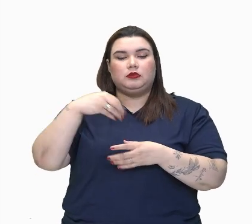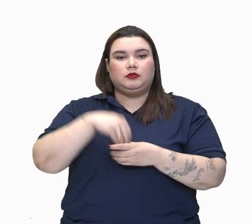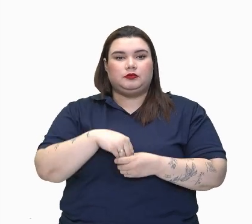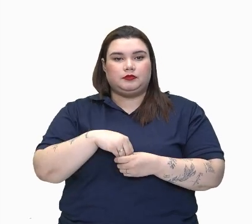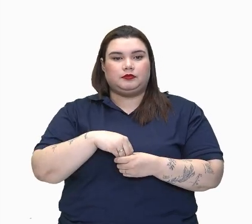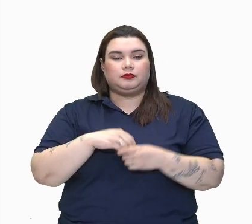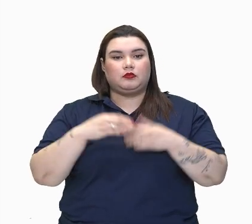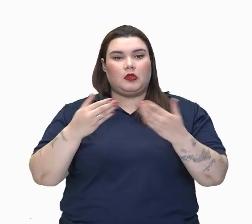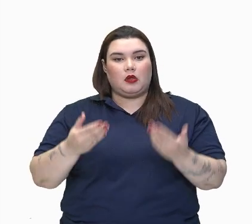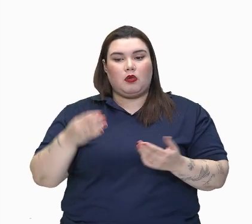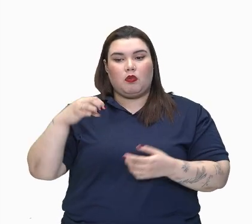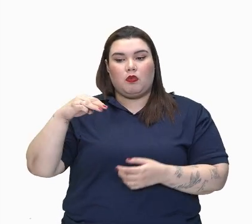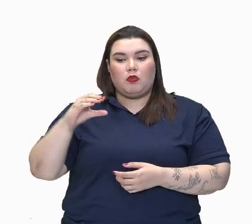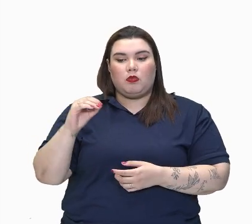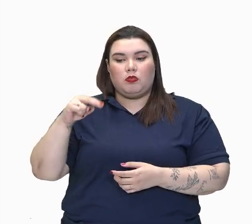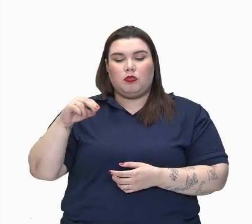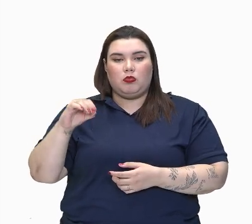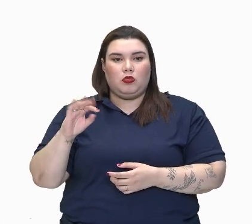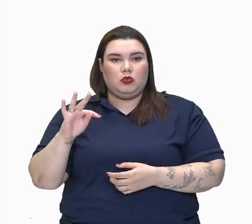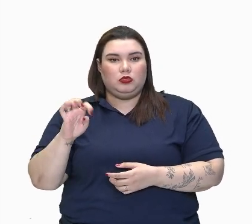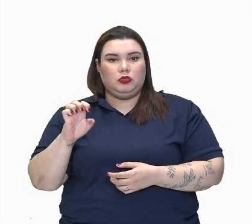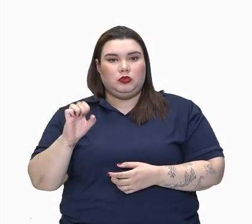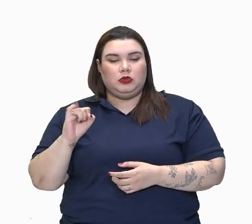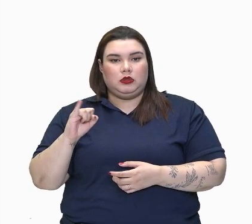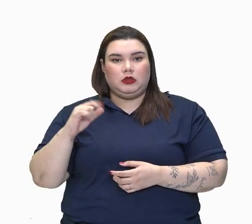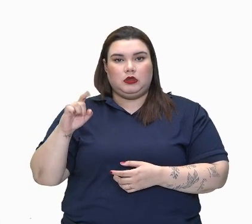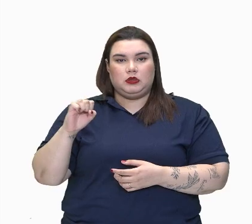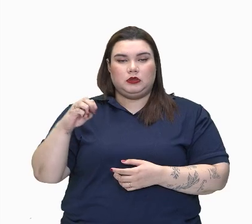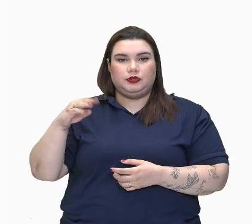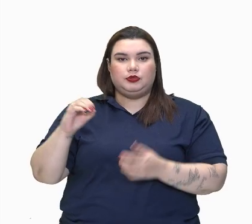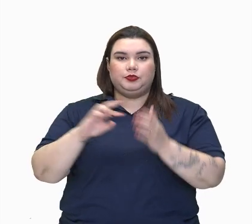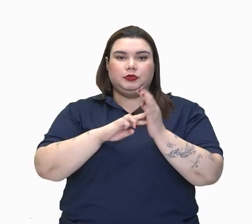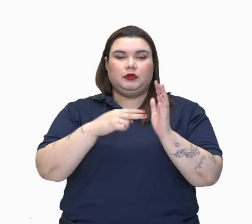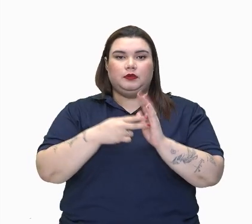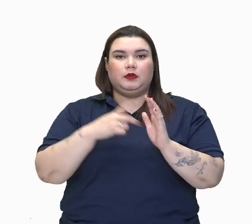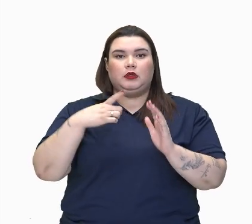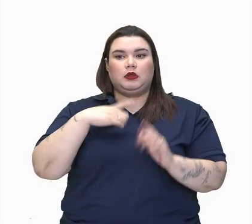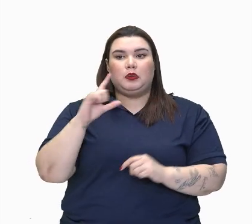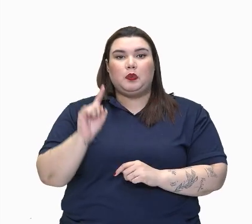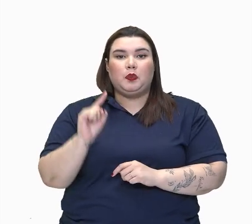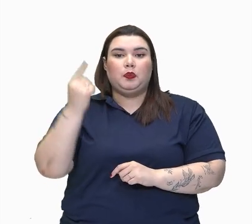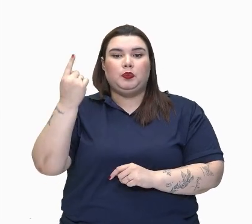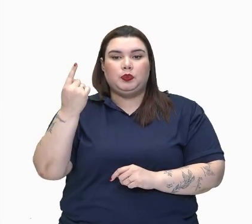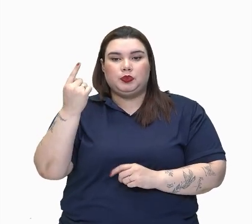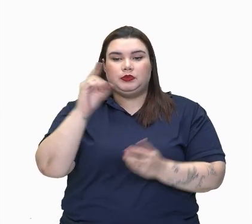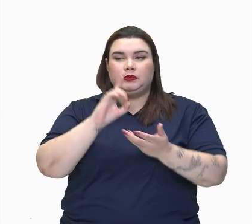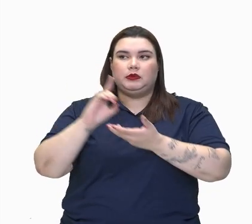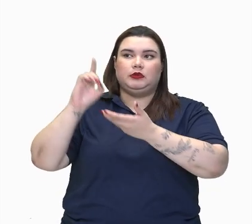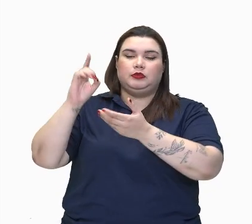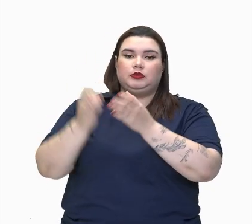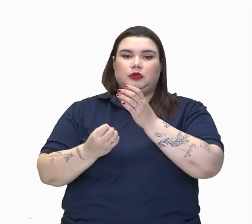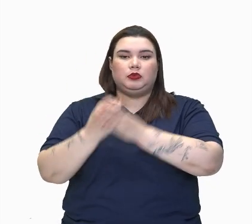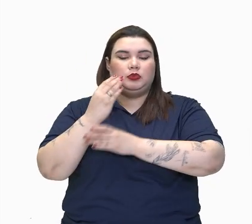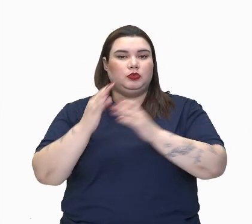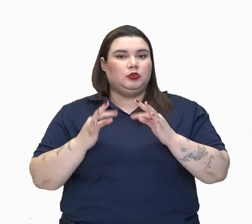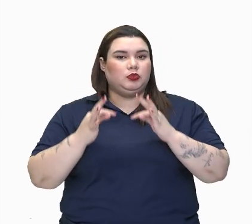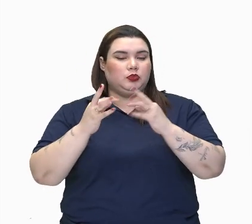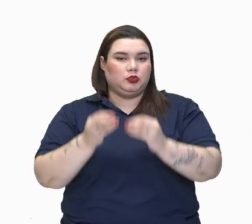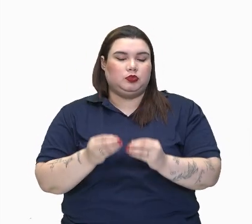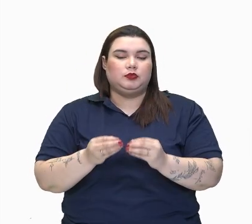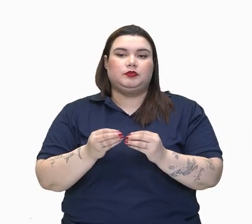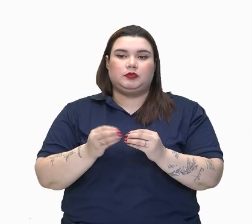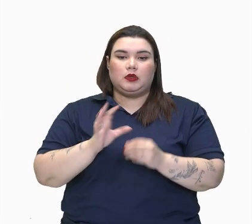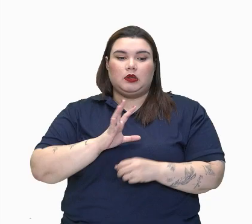monoteísmo, aonde há um único Deus, esse Deus ele é o criador e geralmente ele cria por amor,